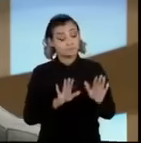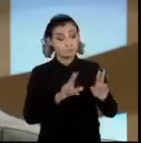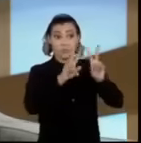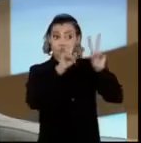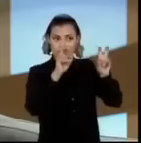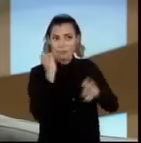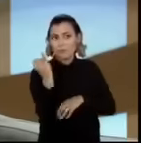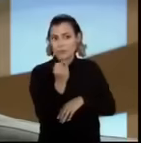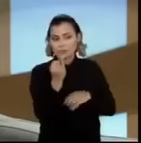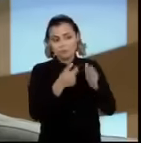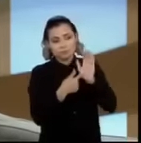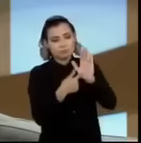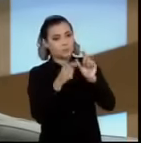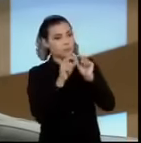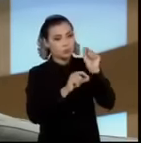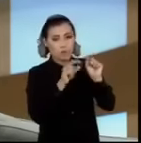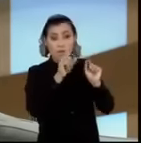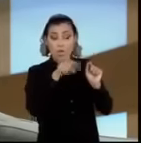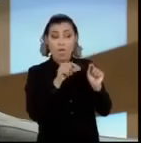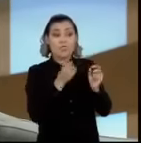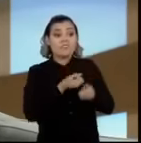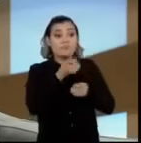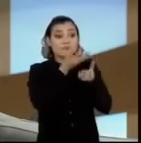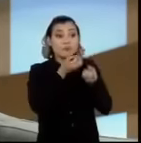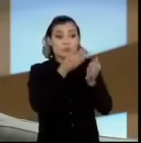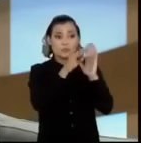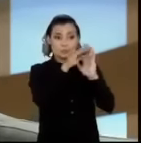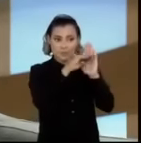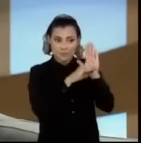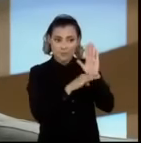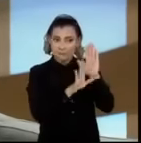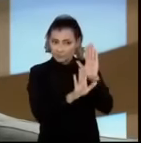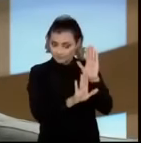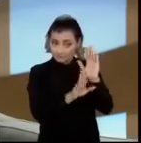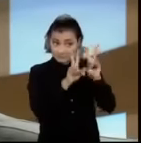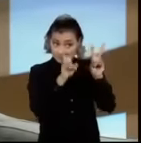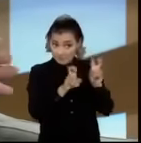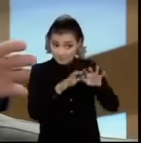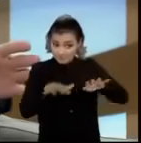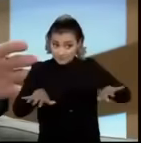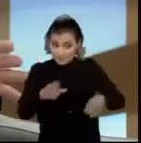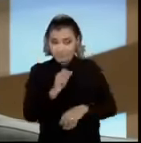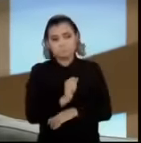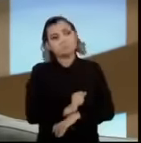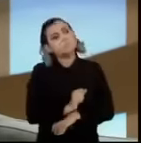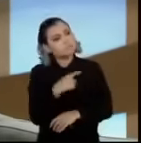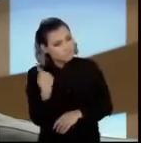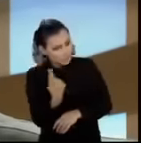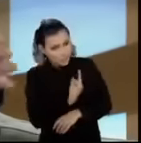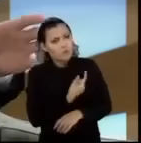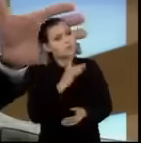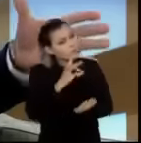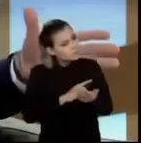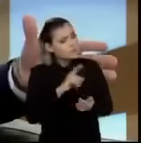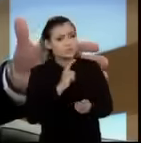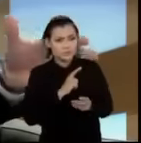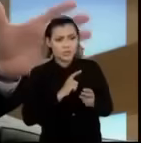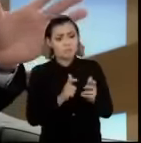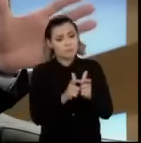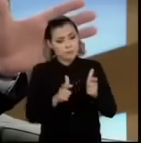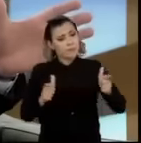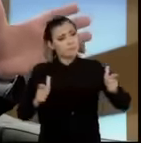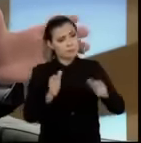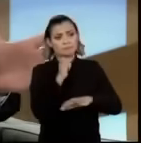importante ser colocada diz respeito aos dados propriamente dito. O que nunca se negou que há um aumento de